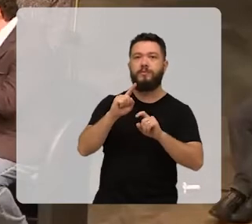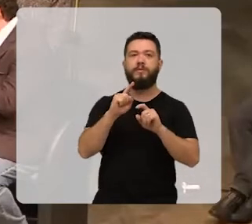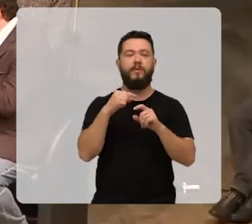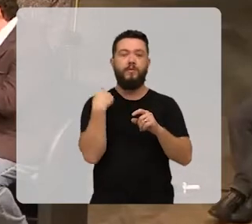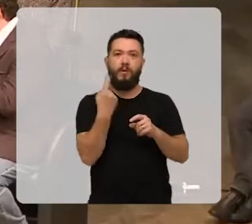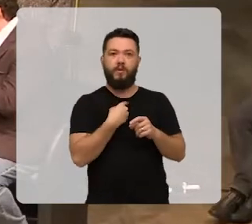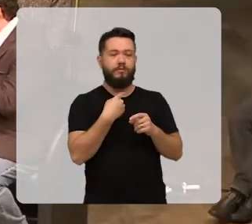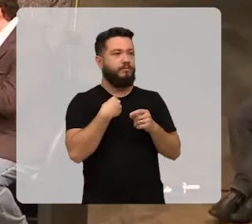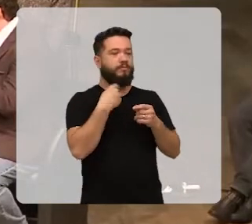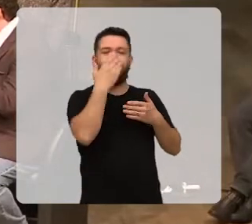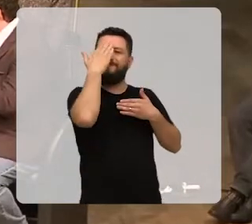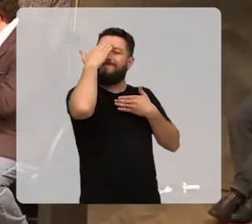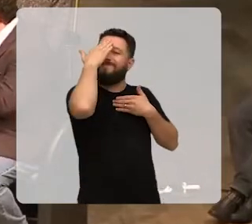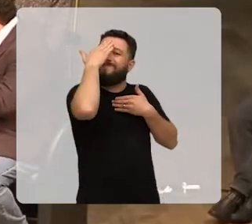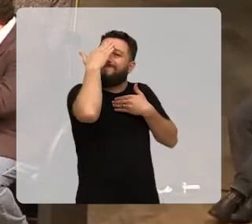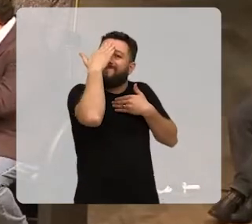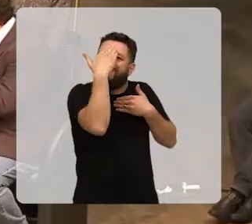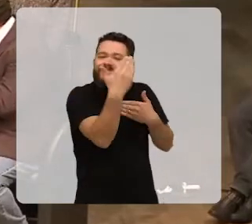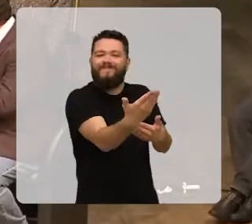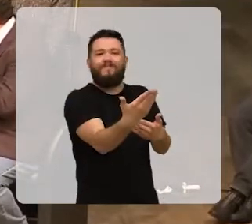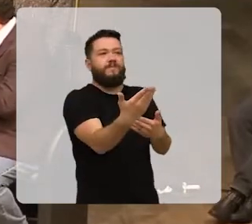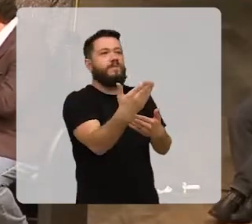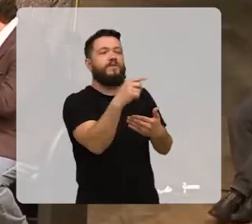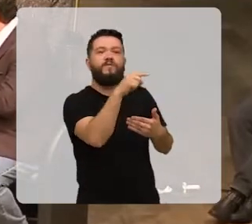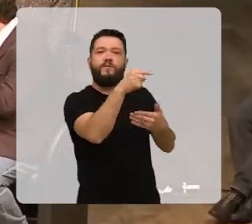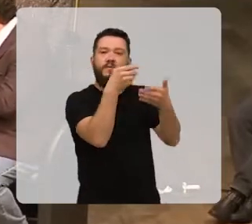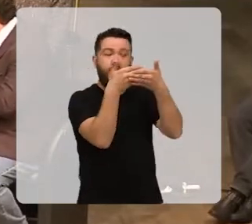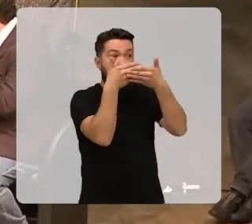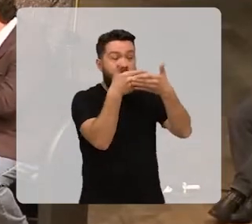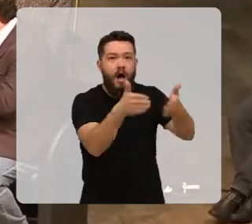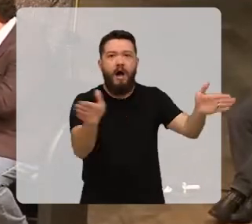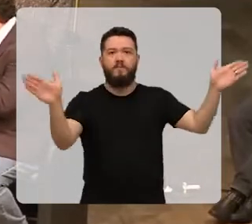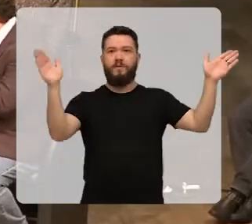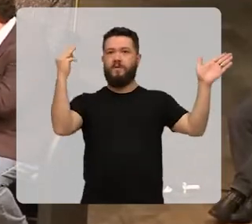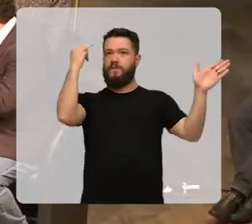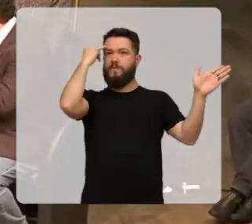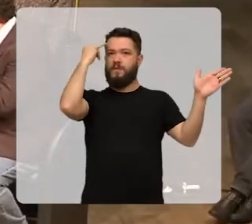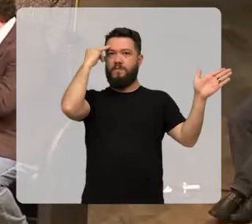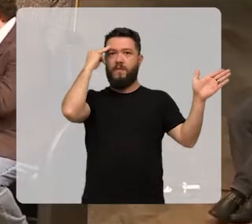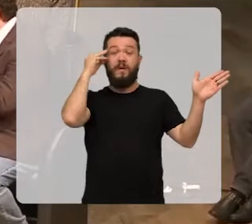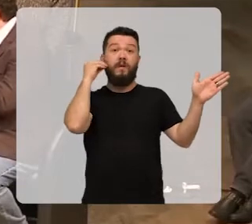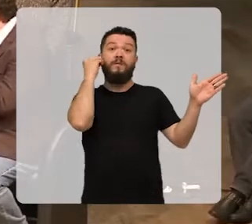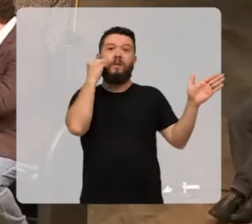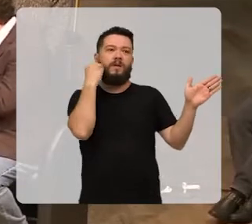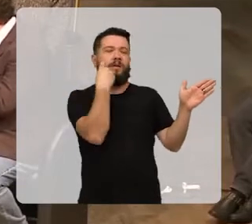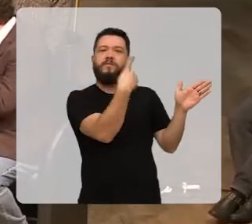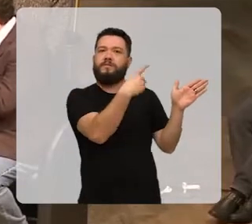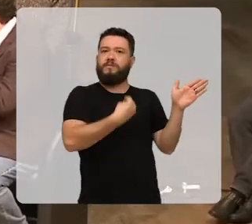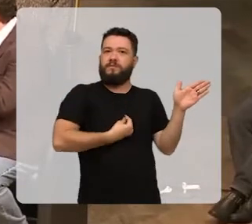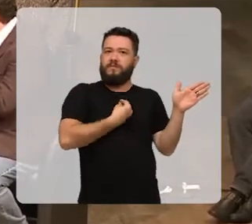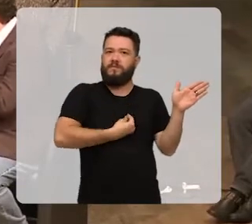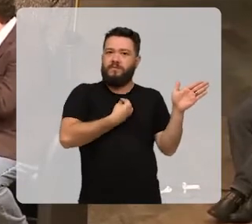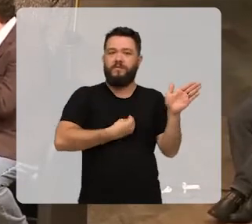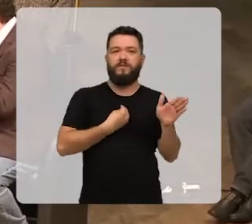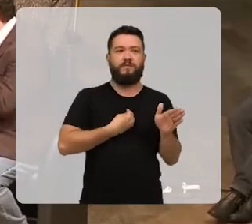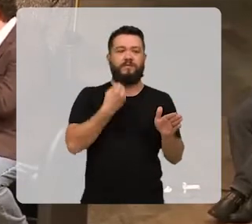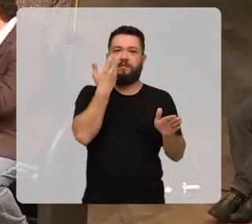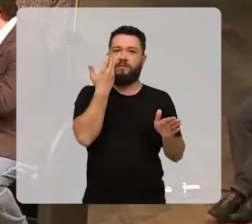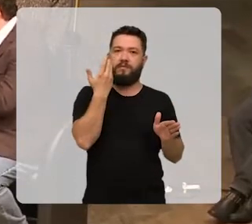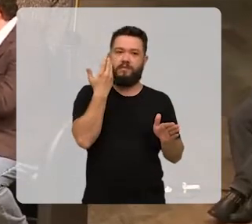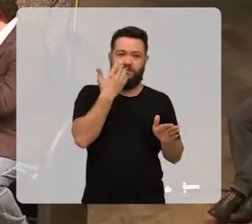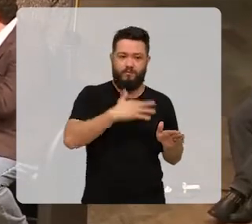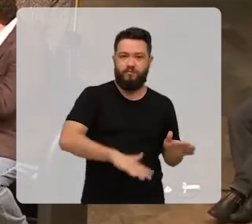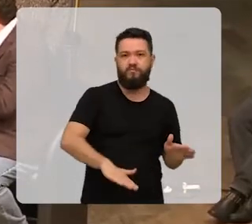a abertura da memória e da experiência que a senhora teve na sua adolescência na sua vida